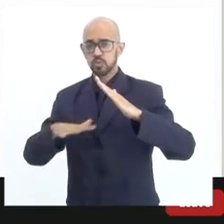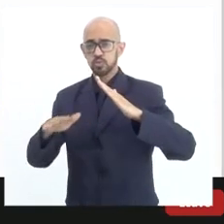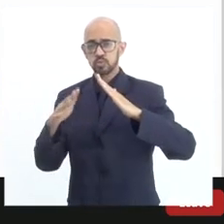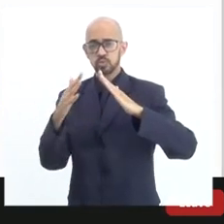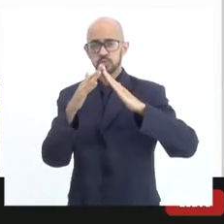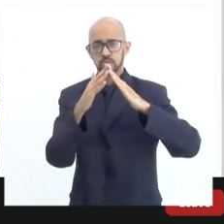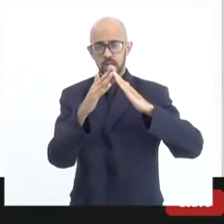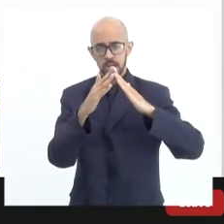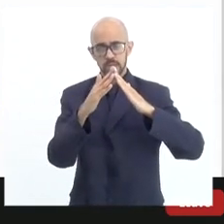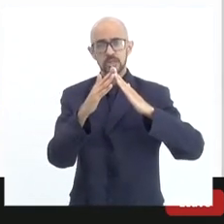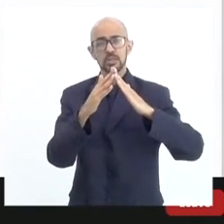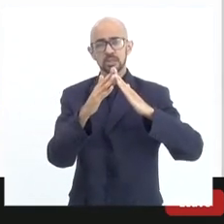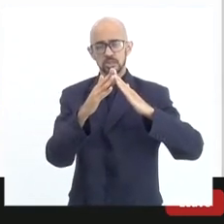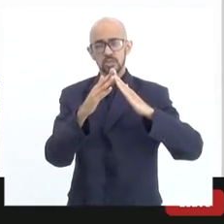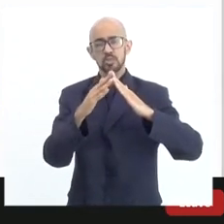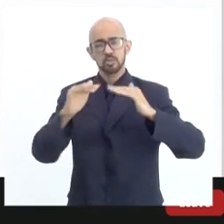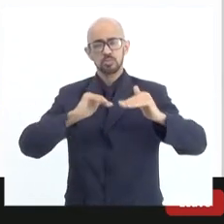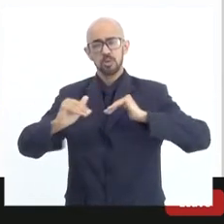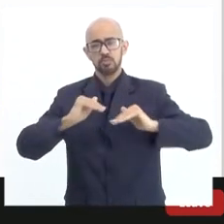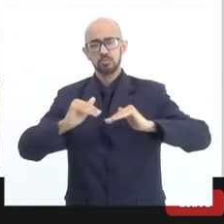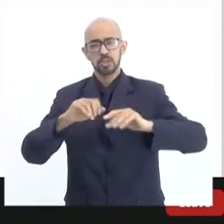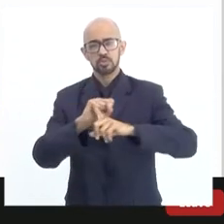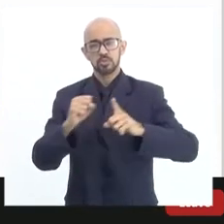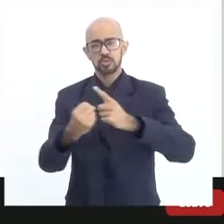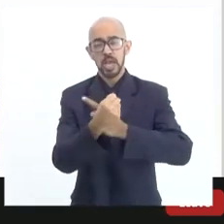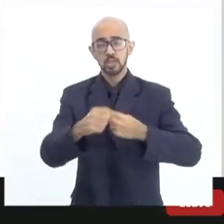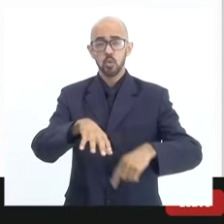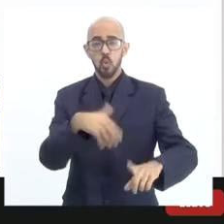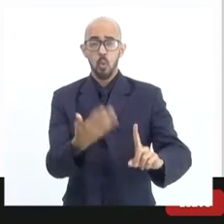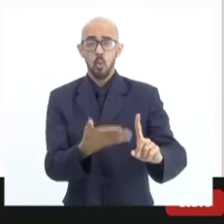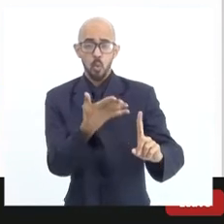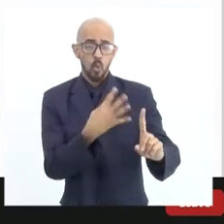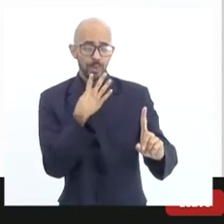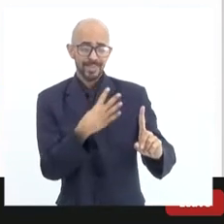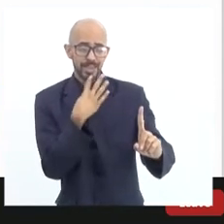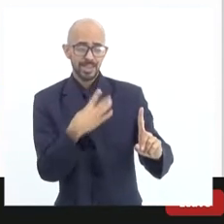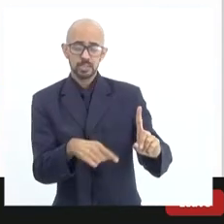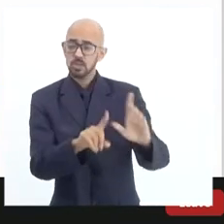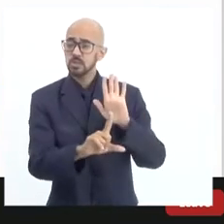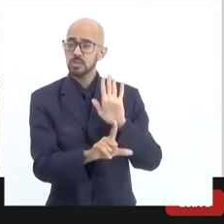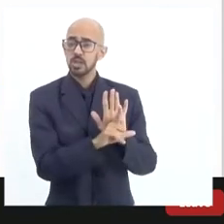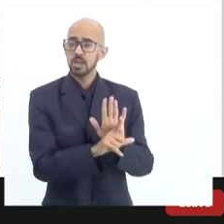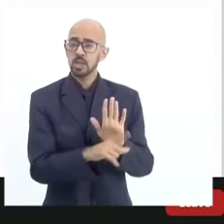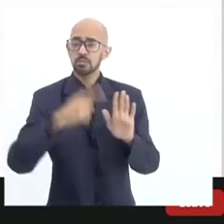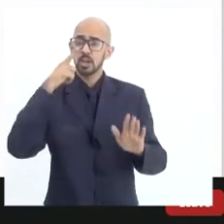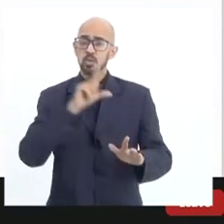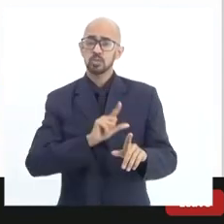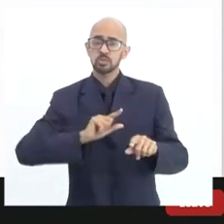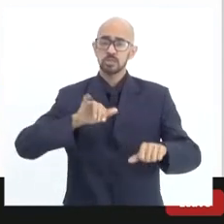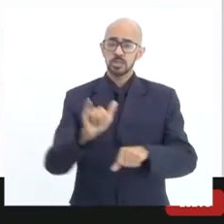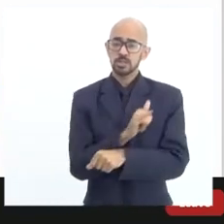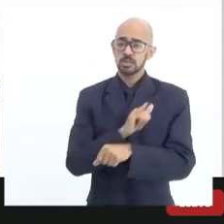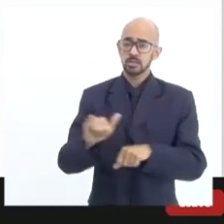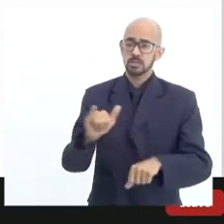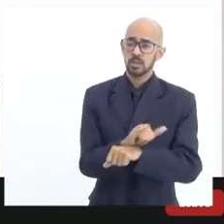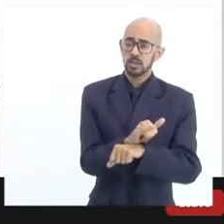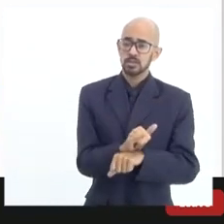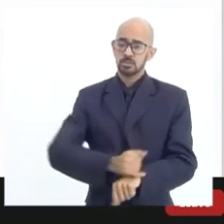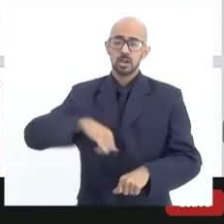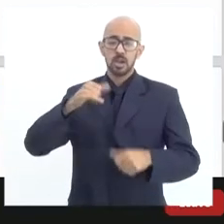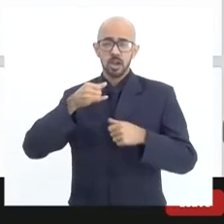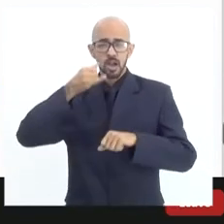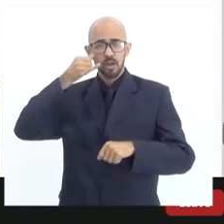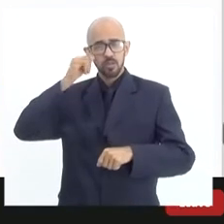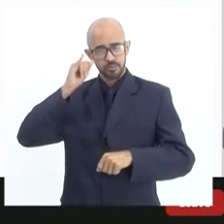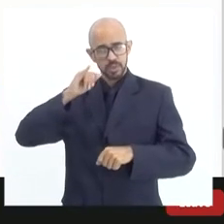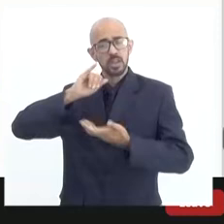e professoras, que os movimentos sociais conheçam essa lei para poder também estar cada vez mais instrumentalizado para enfrentar o